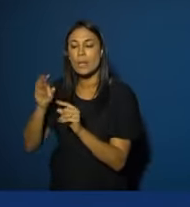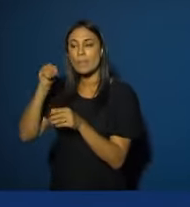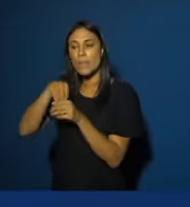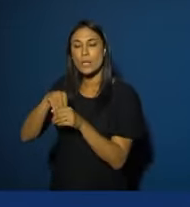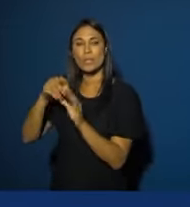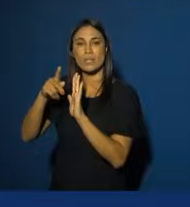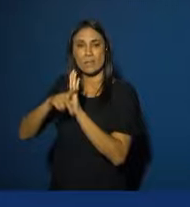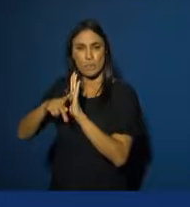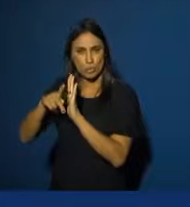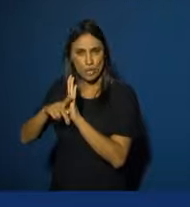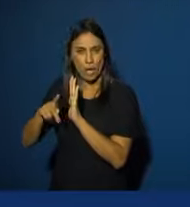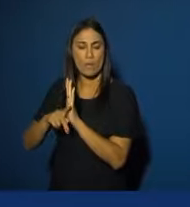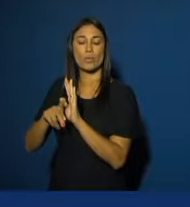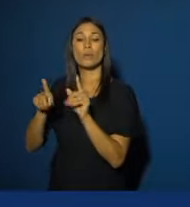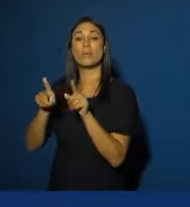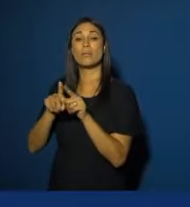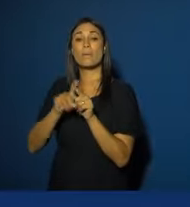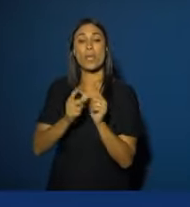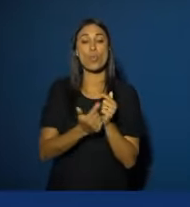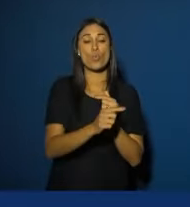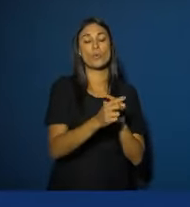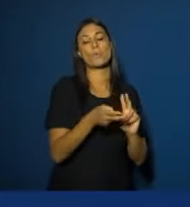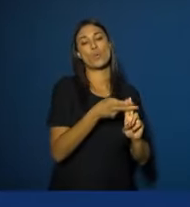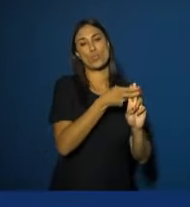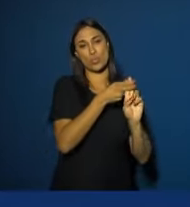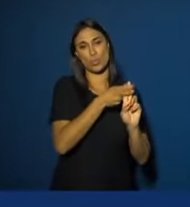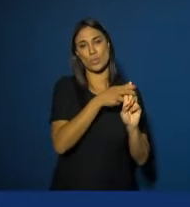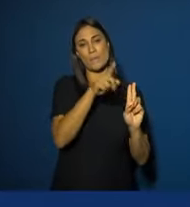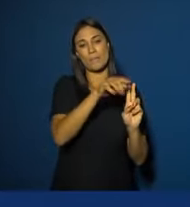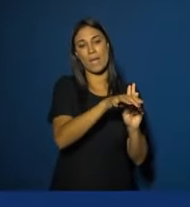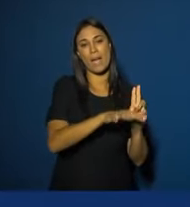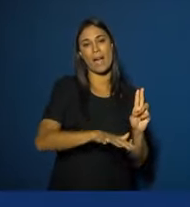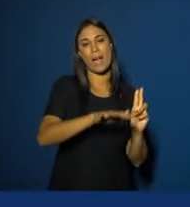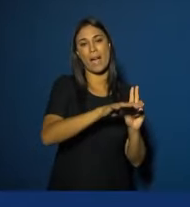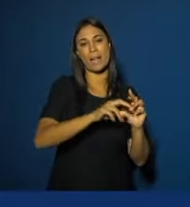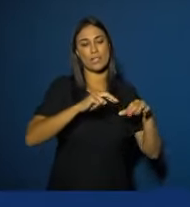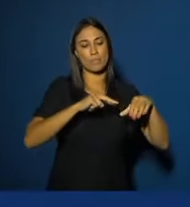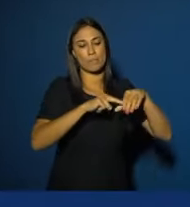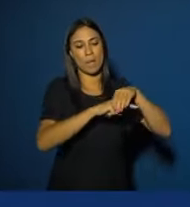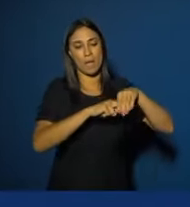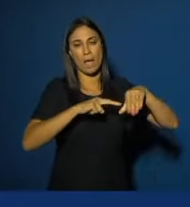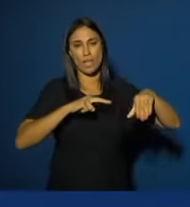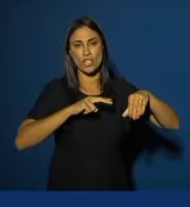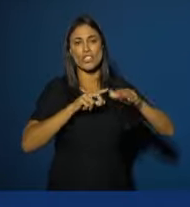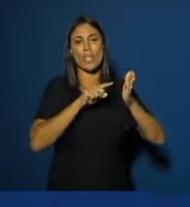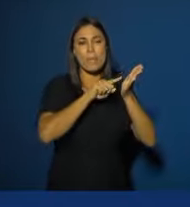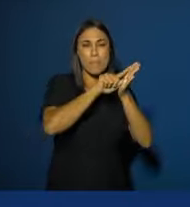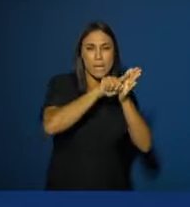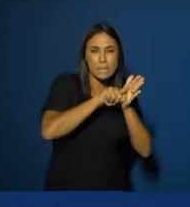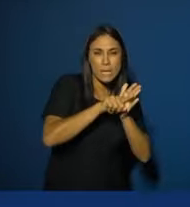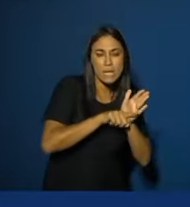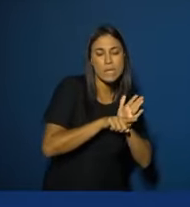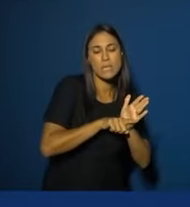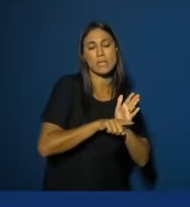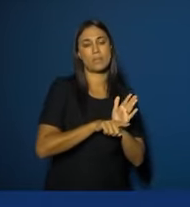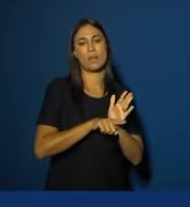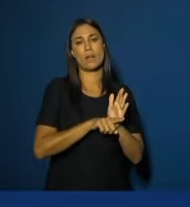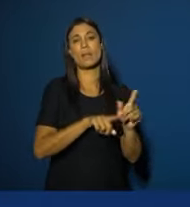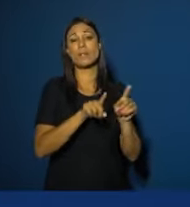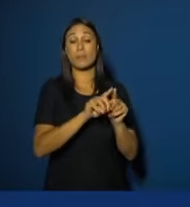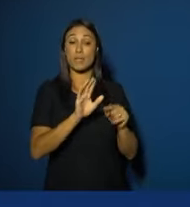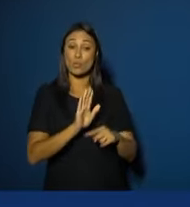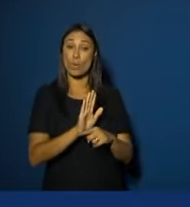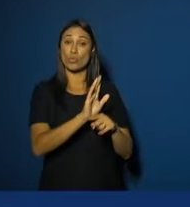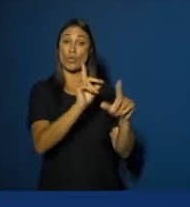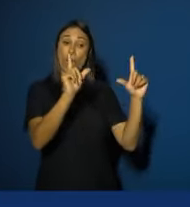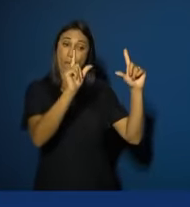PAC. E o grande vazio do SUS, por exemplo, que é a área de imagem e diagnóstico, que isso